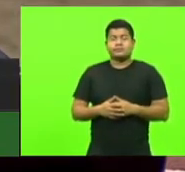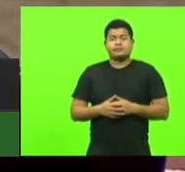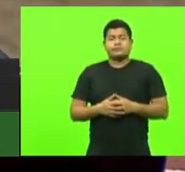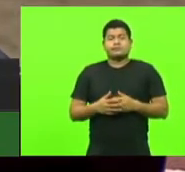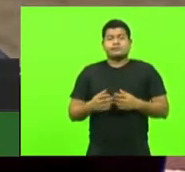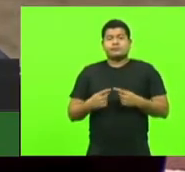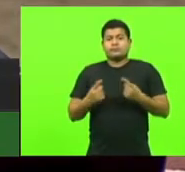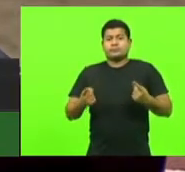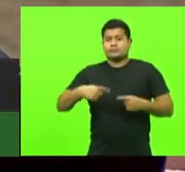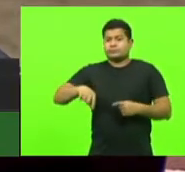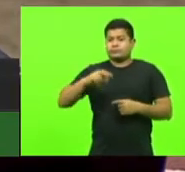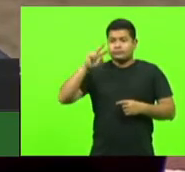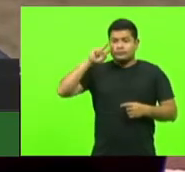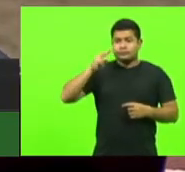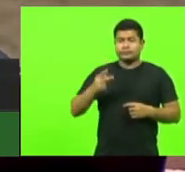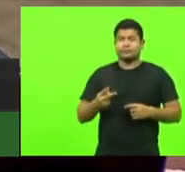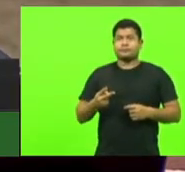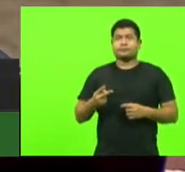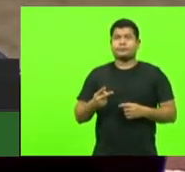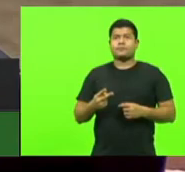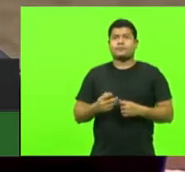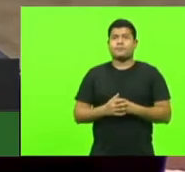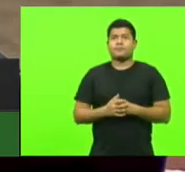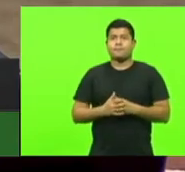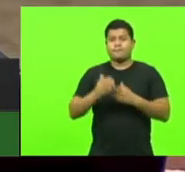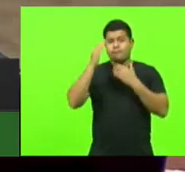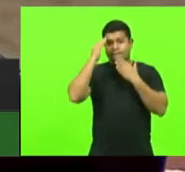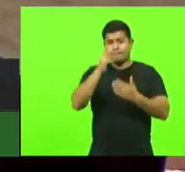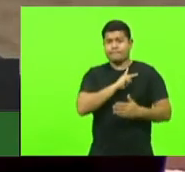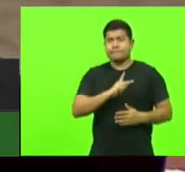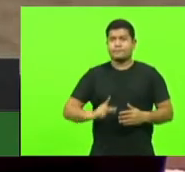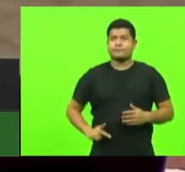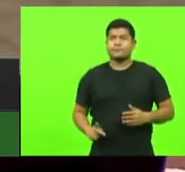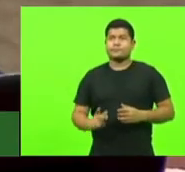nosso reconhecimento a todos que contribuíram. Obrigado, senhor presidente.